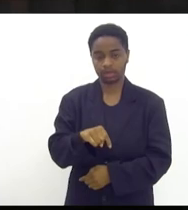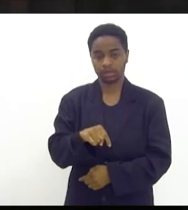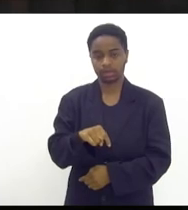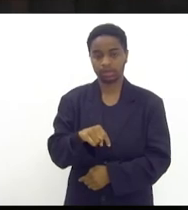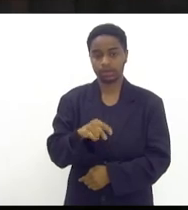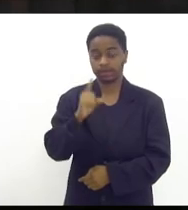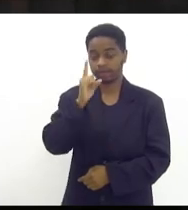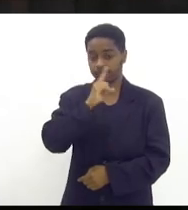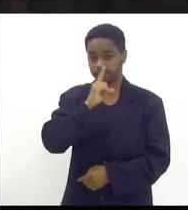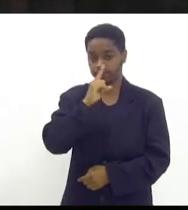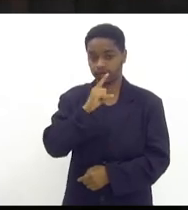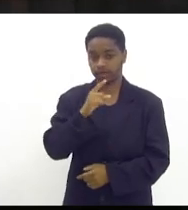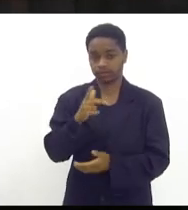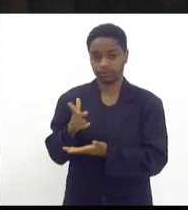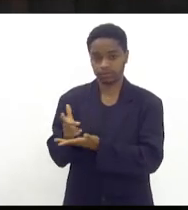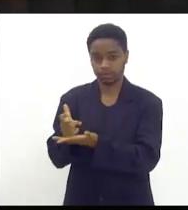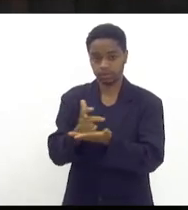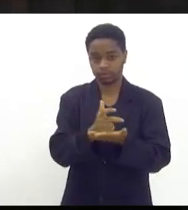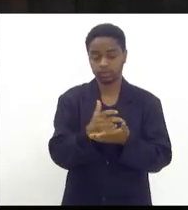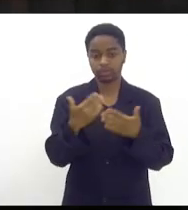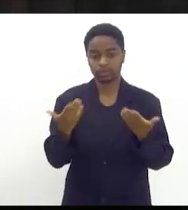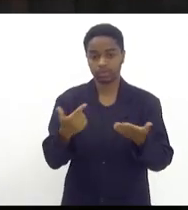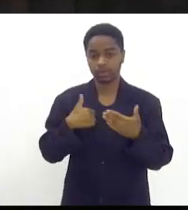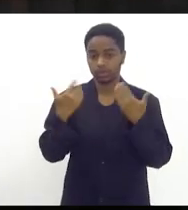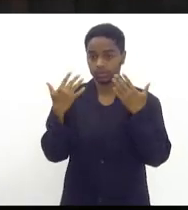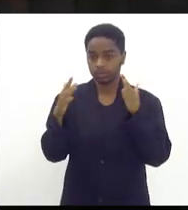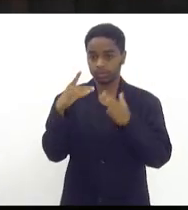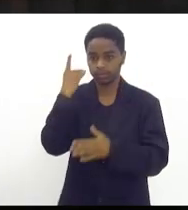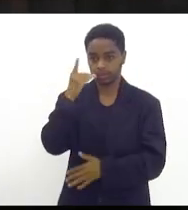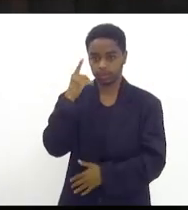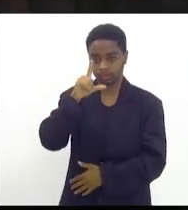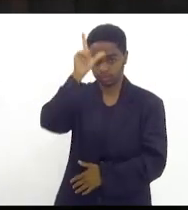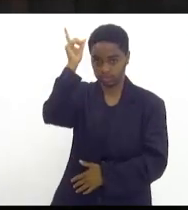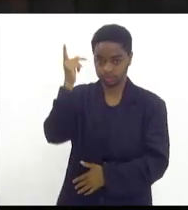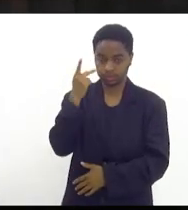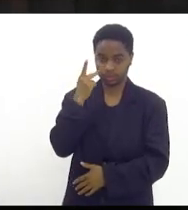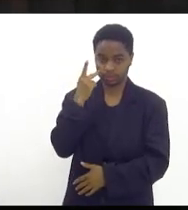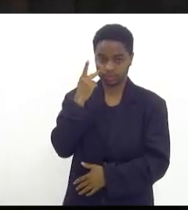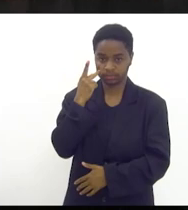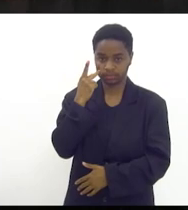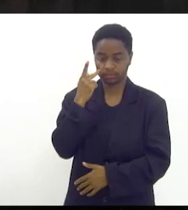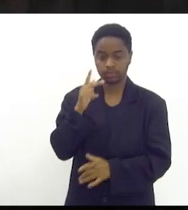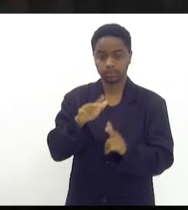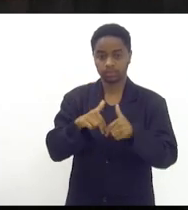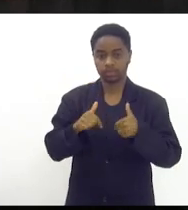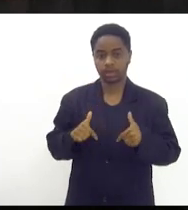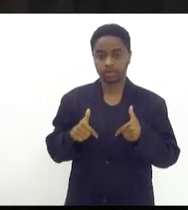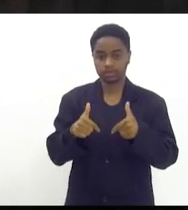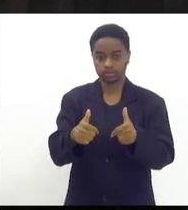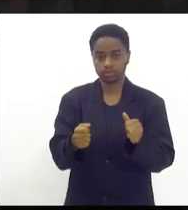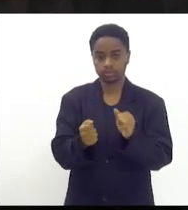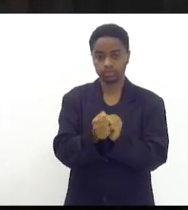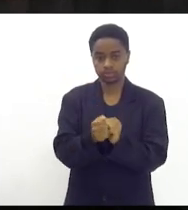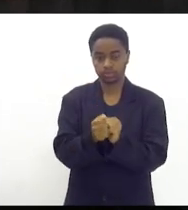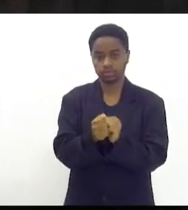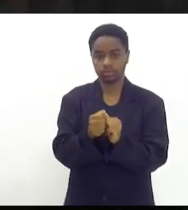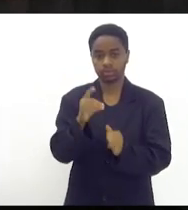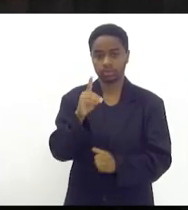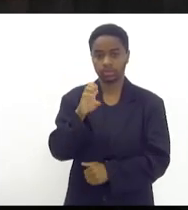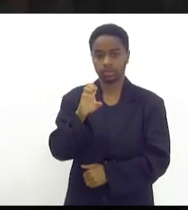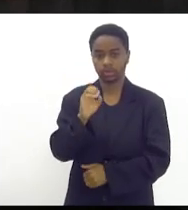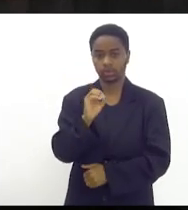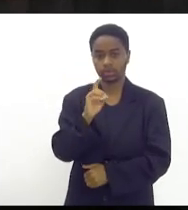tributária. Então, eu quero parabenizar o deputado doutor Luiz Paulo por essa iniciativa, junto com o doutor